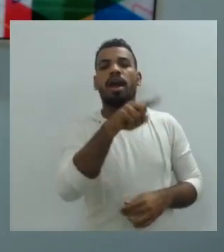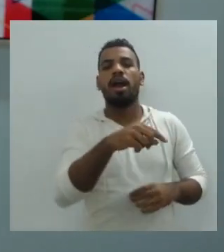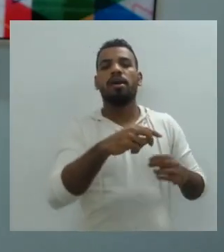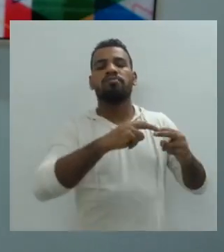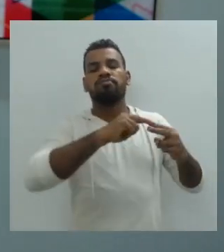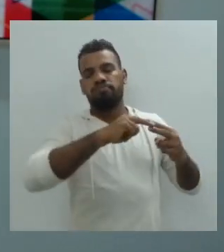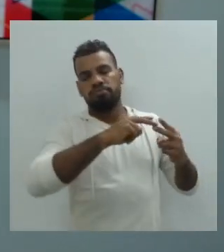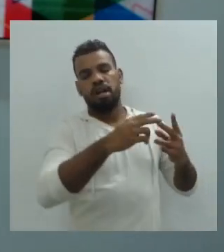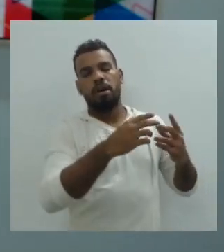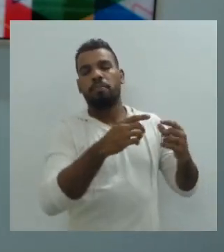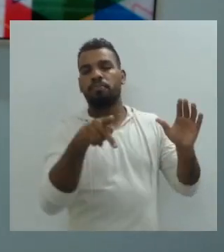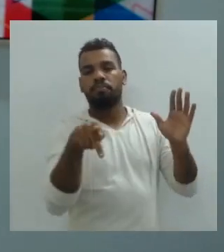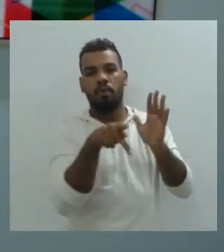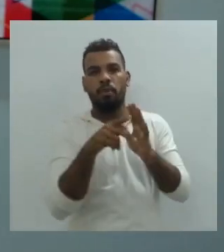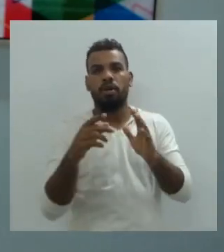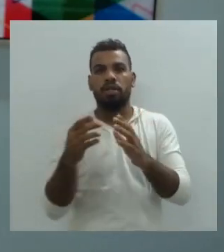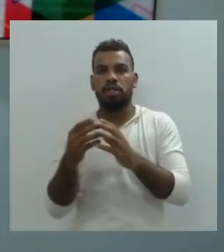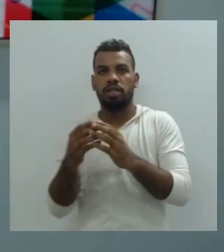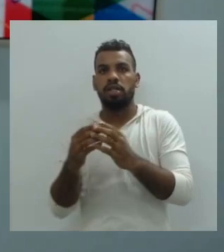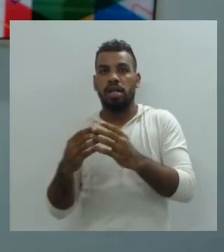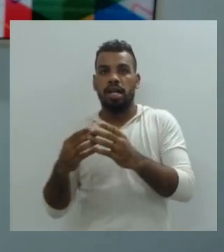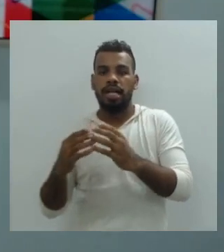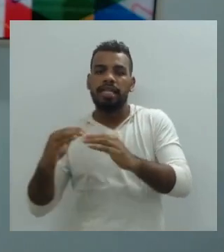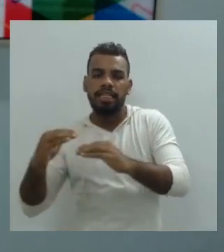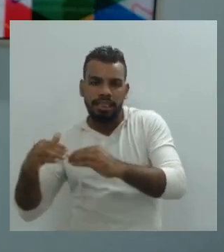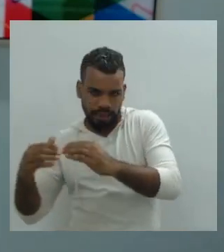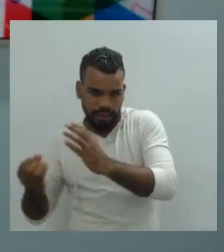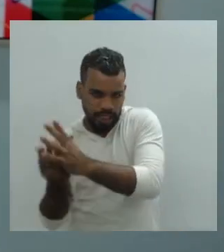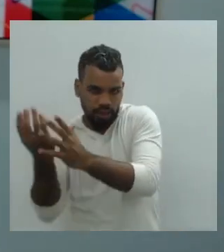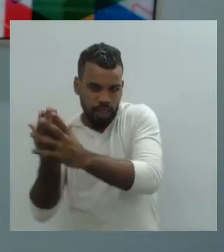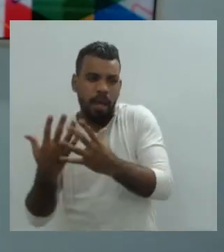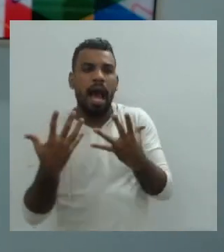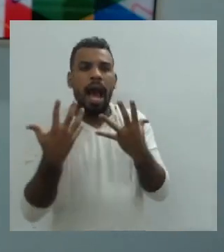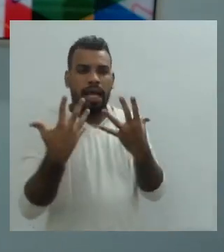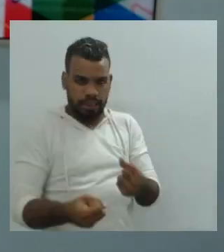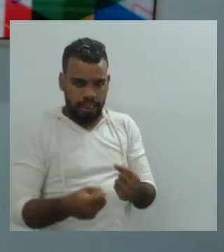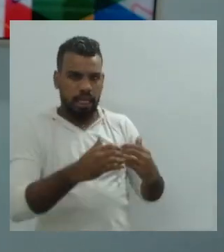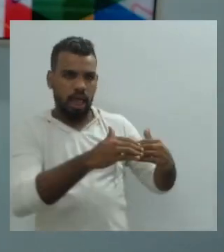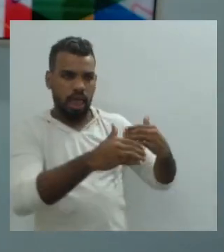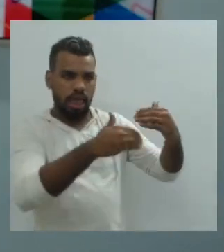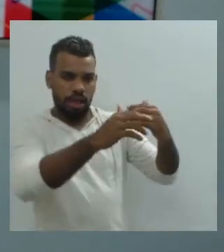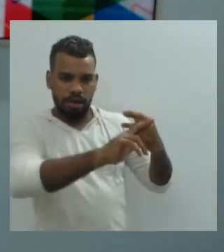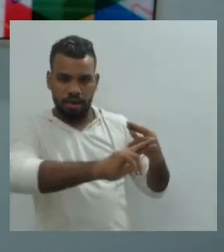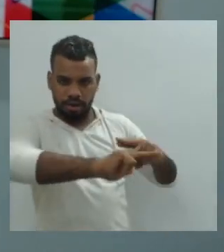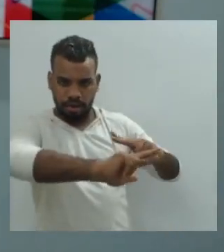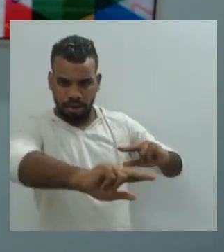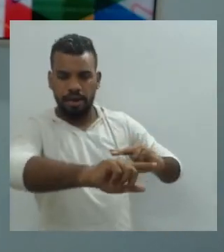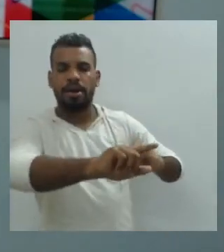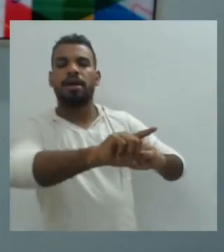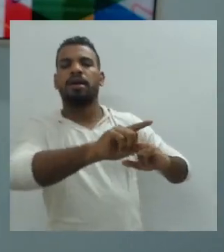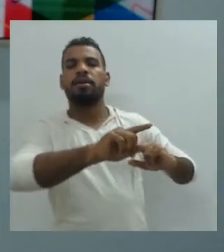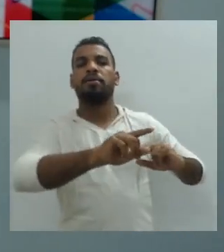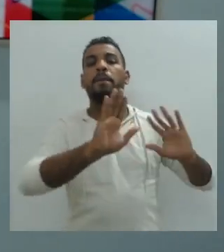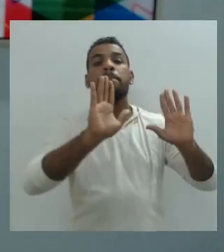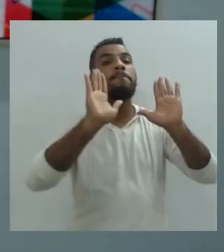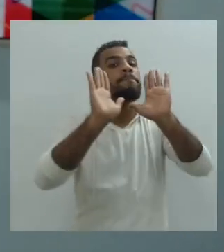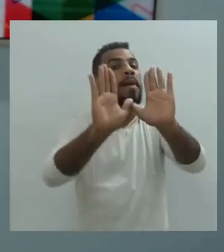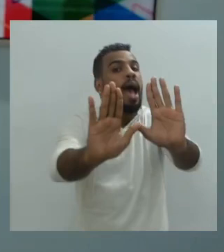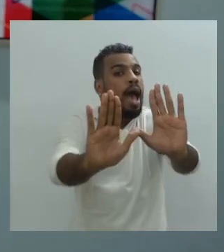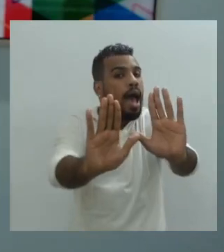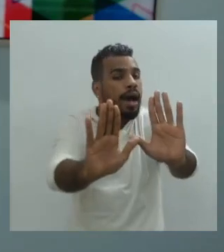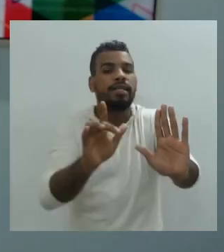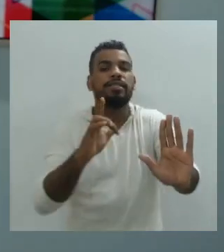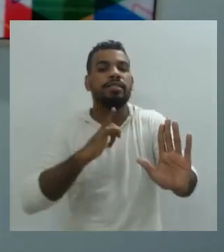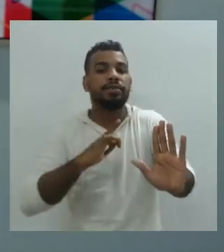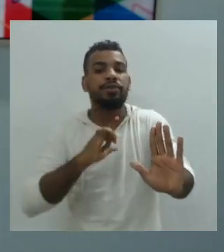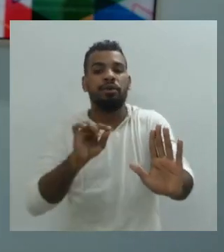eles aceitam o processo evolutivo das espécies, mas, presta atenção nisso, mas afirmam que ele